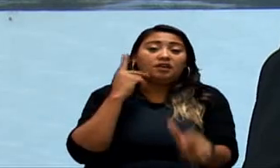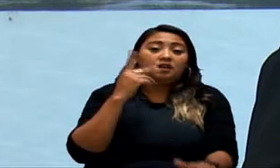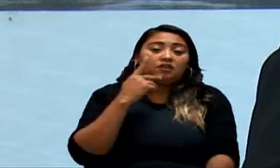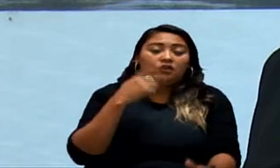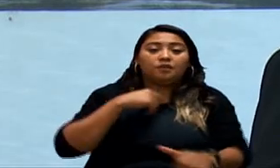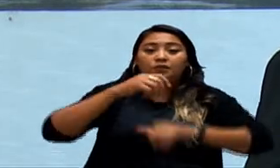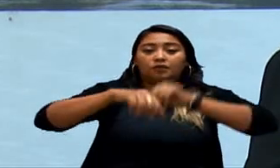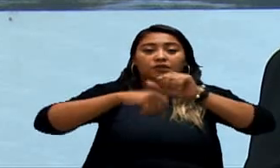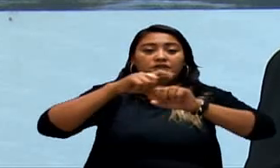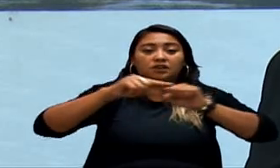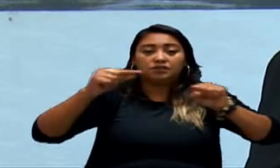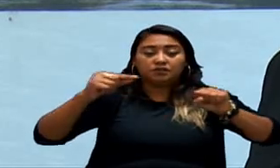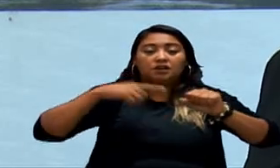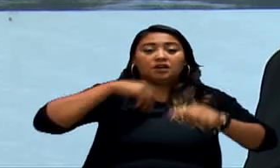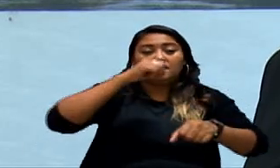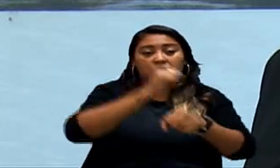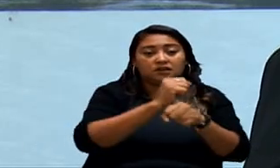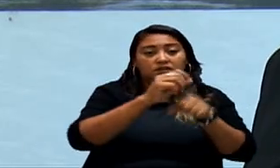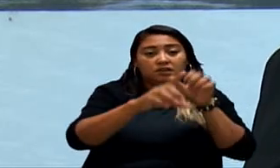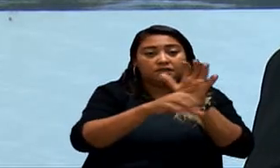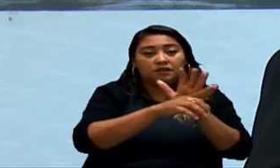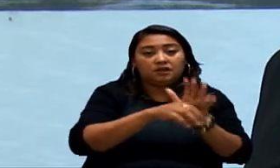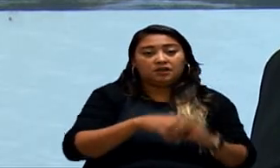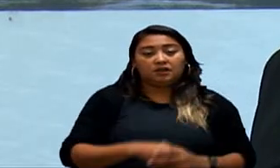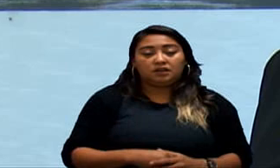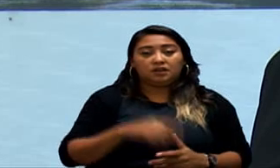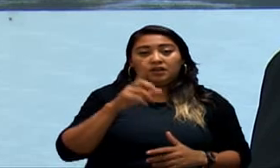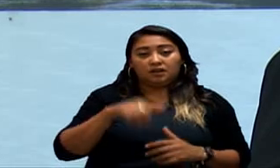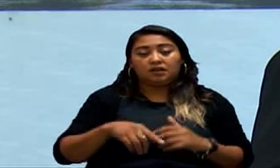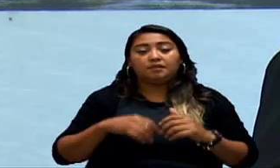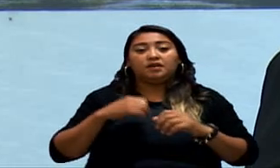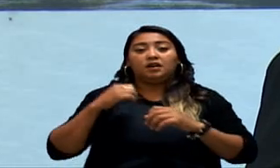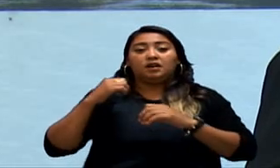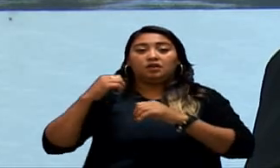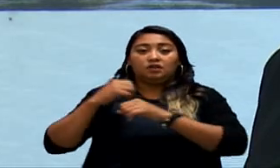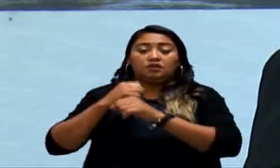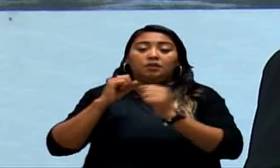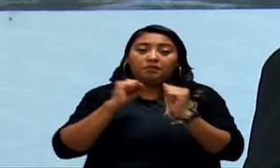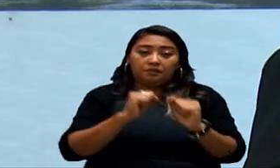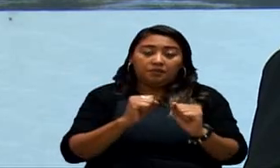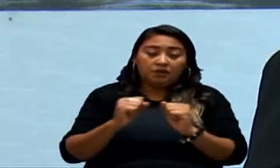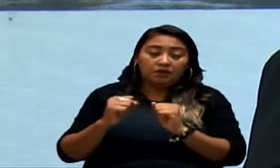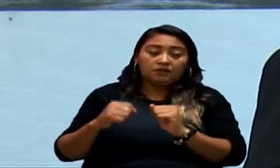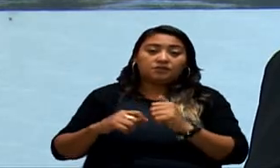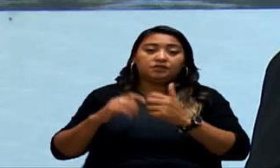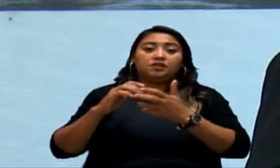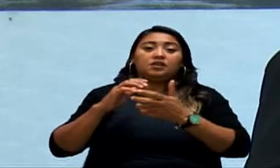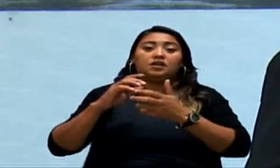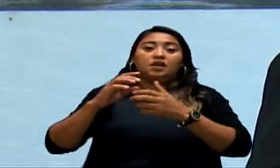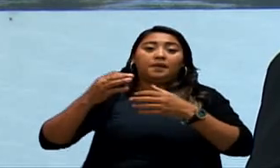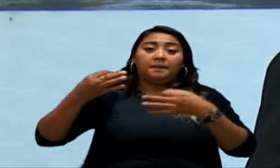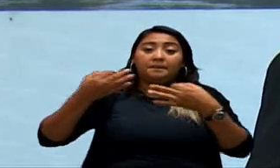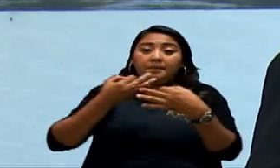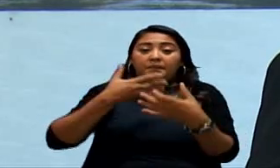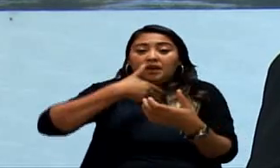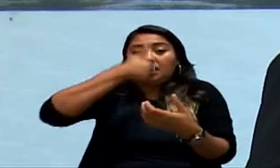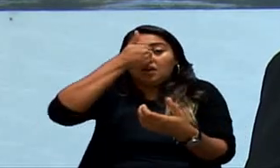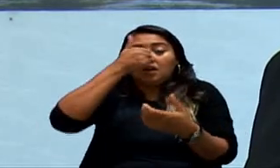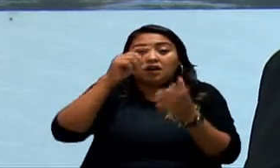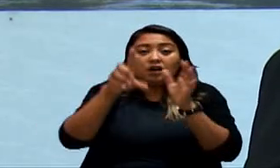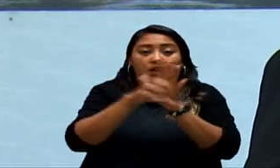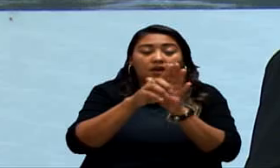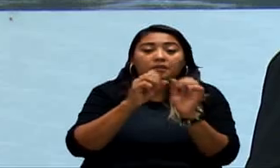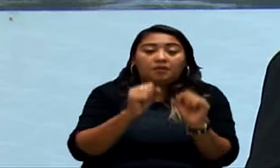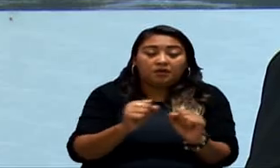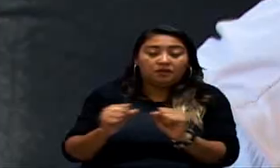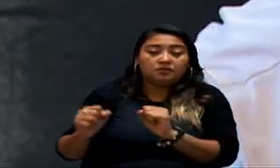a mudança de um artigo que cancela uma lei, que foi uma construção... Você pode aperfeiçoar uma lei. Você tem que aperfeiçoar permanentemente. As leis podem